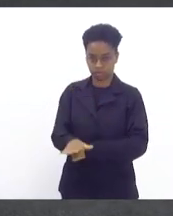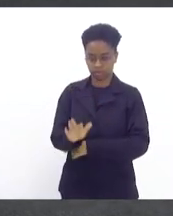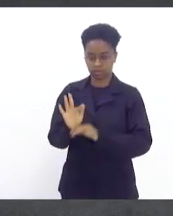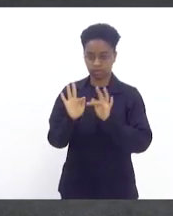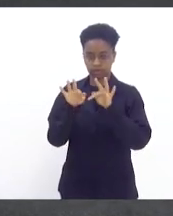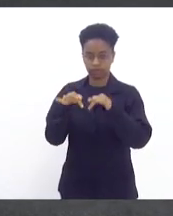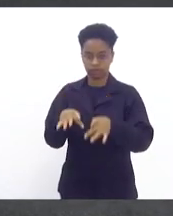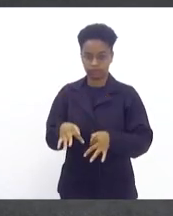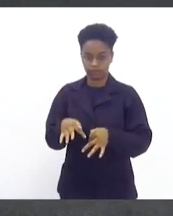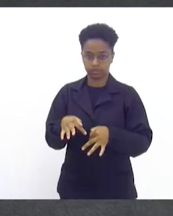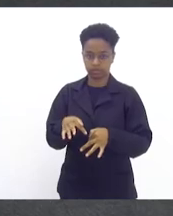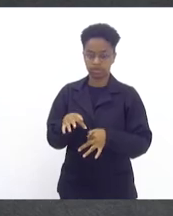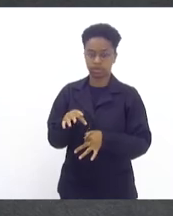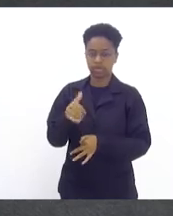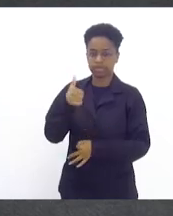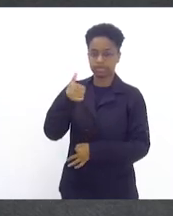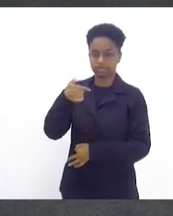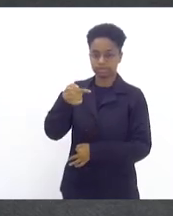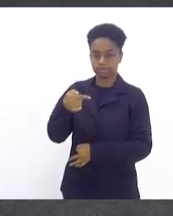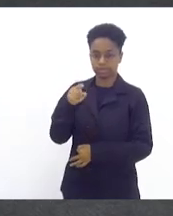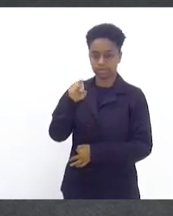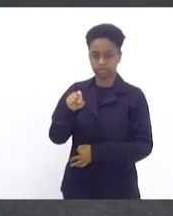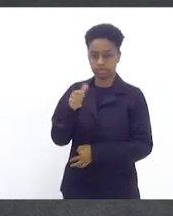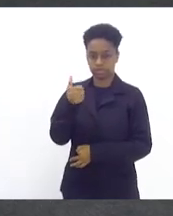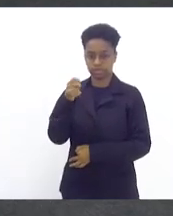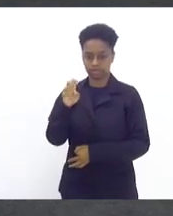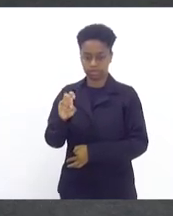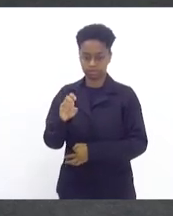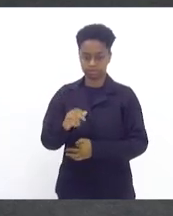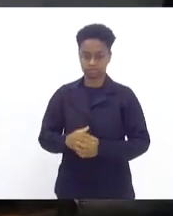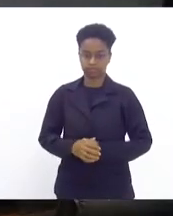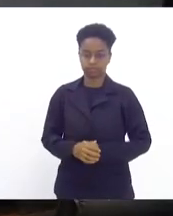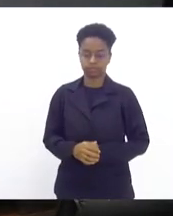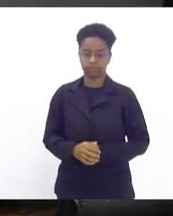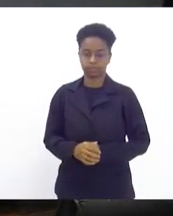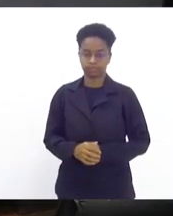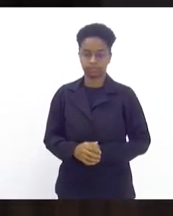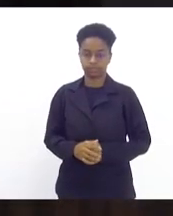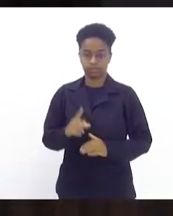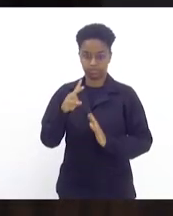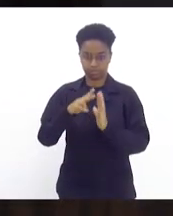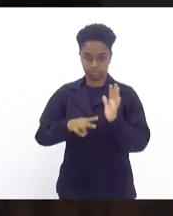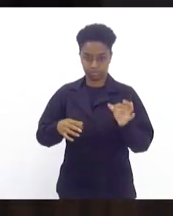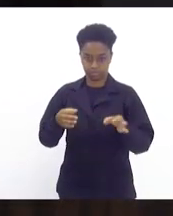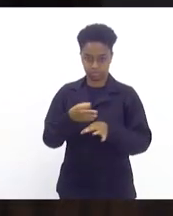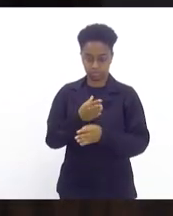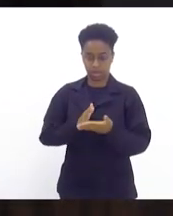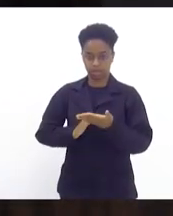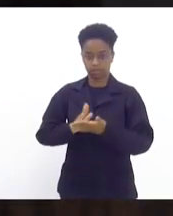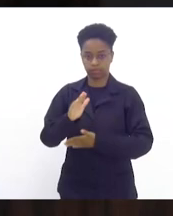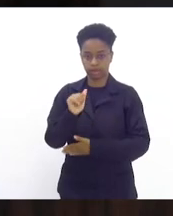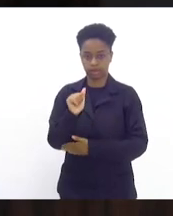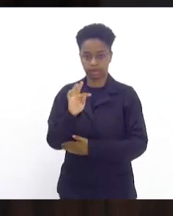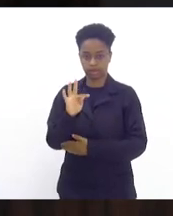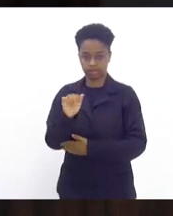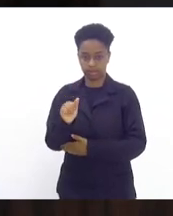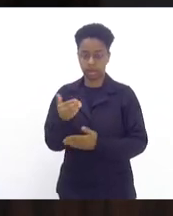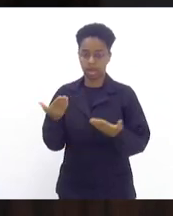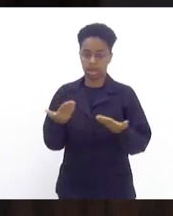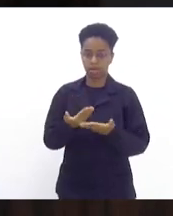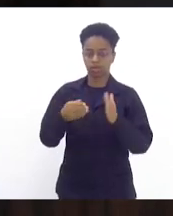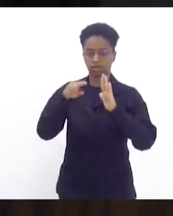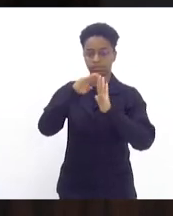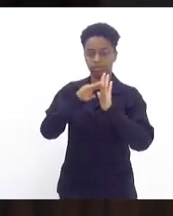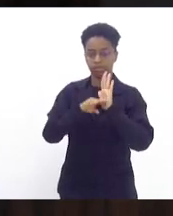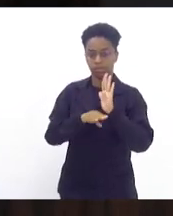encerrou-se às 17 horas e 15 minutos lida e aprovada Passa seus